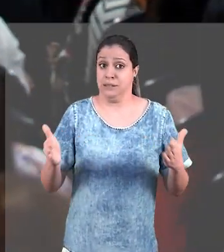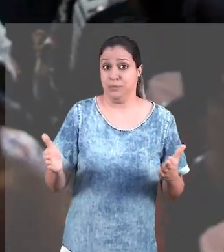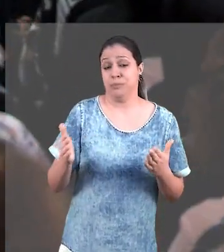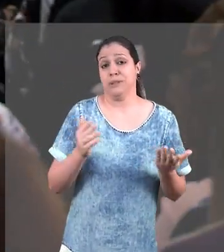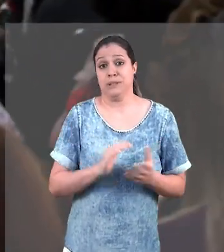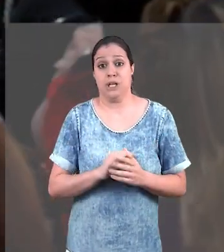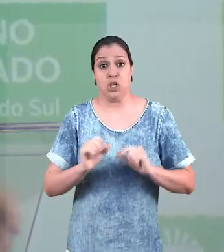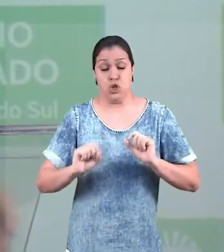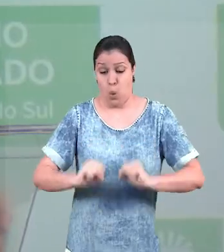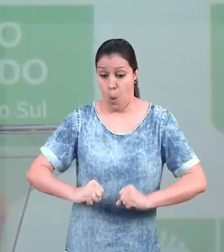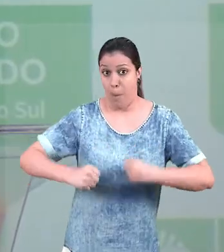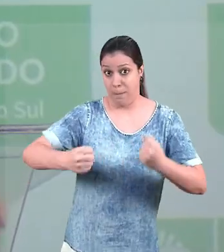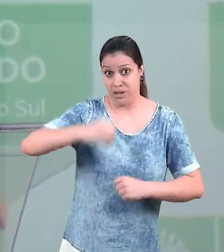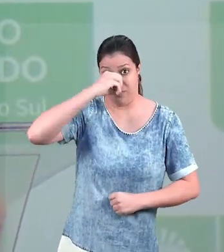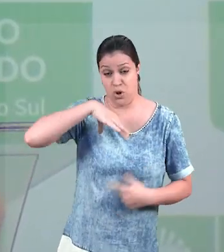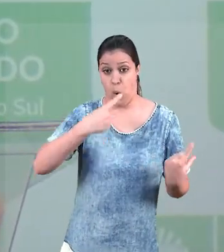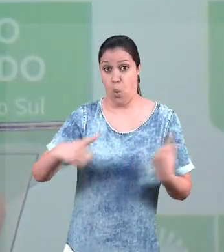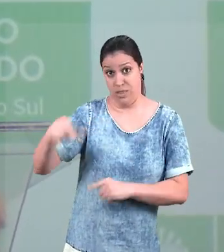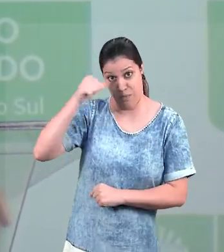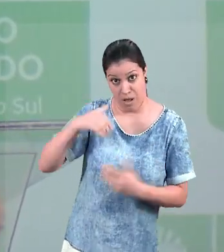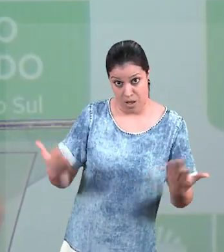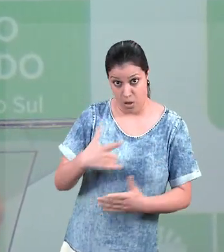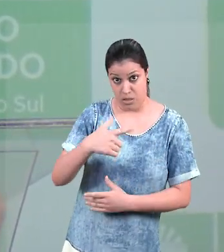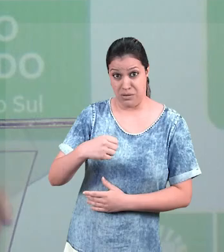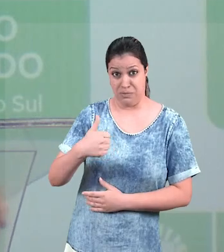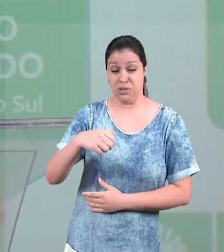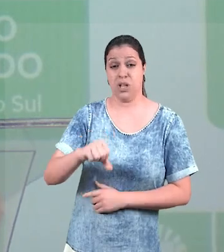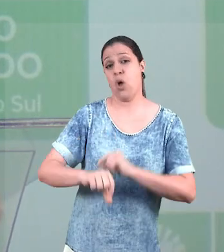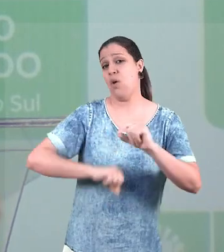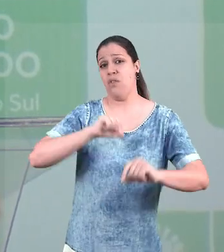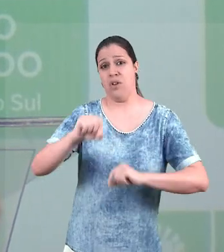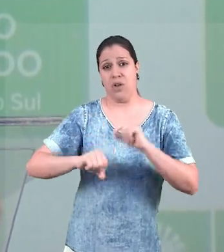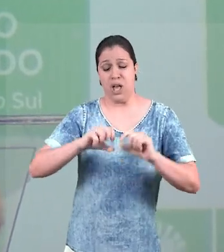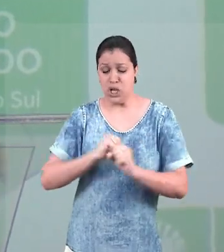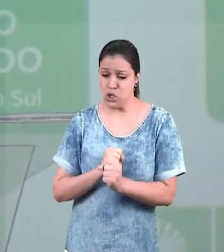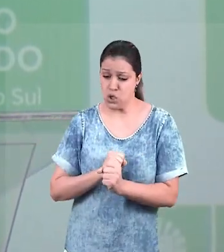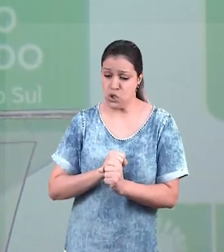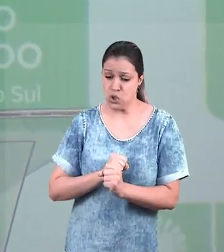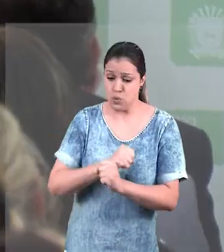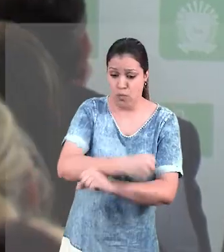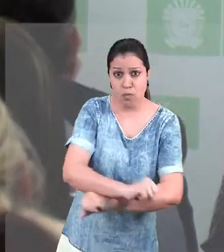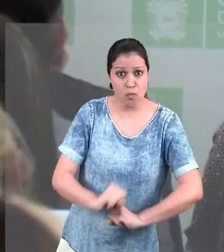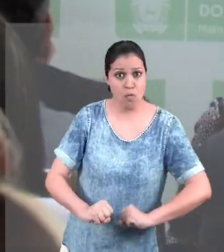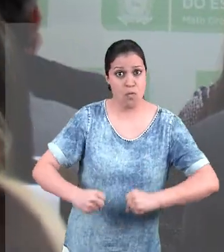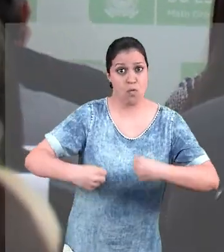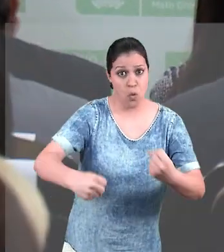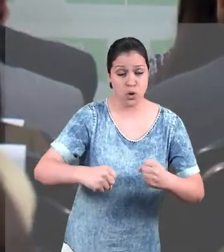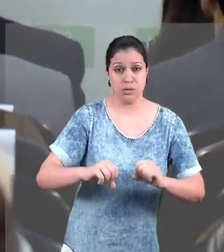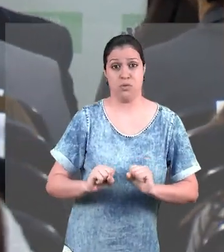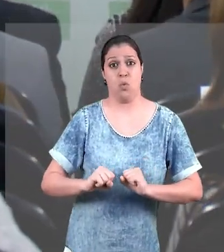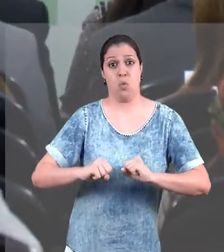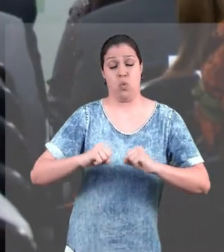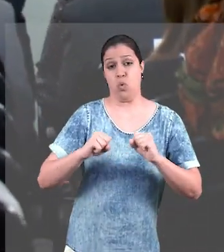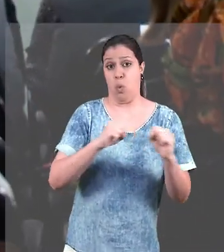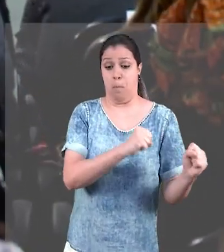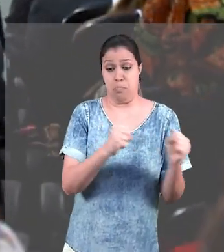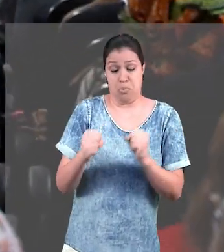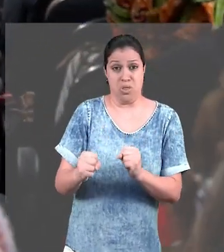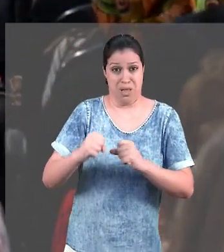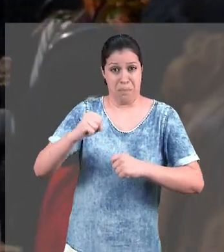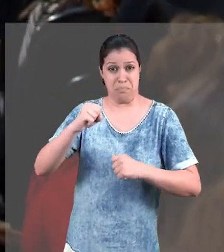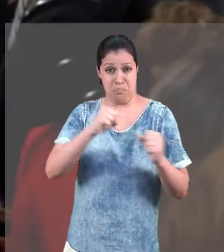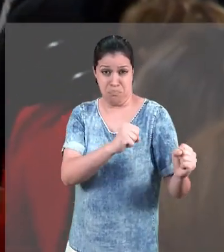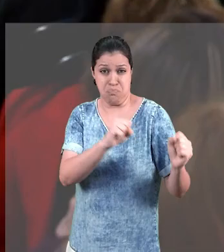de 2019 vem para fazer valer a importância e o esforço do poder público no combate a um crime que revela a